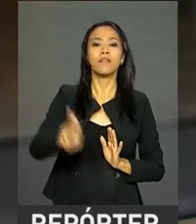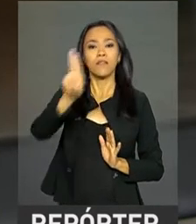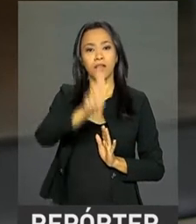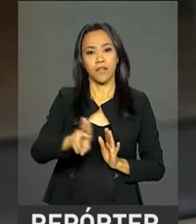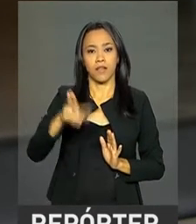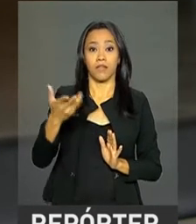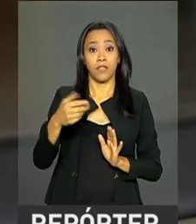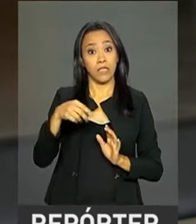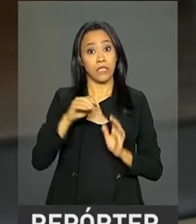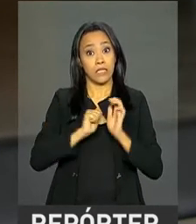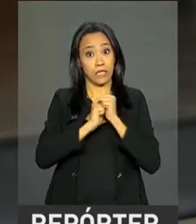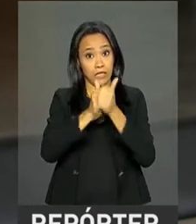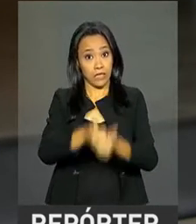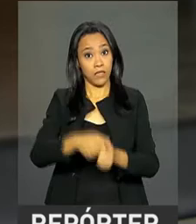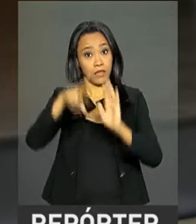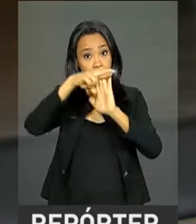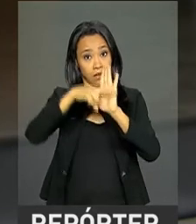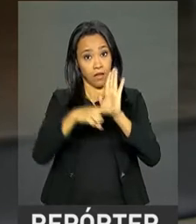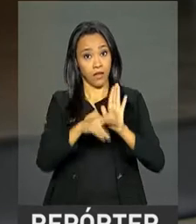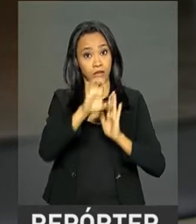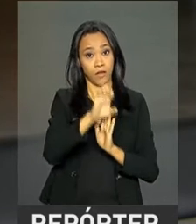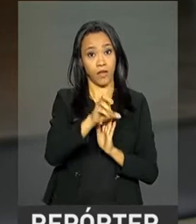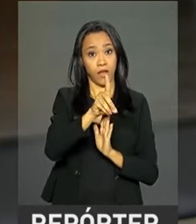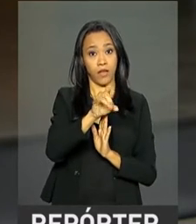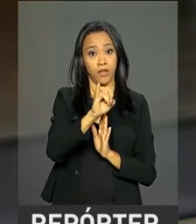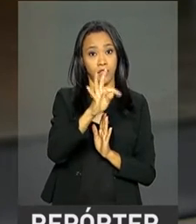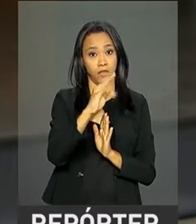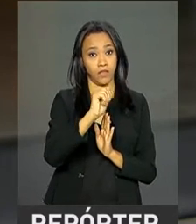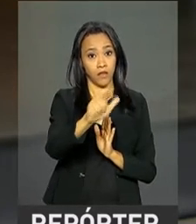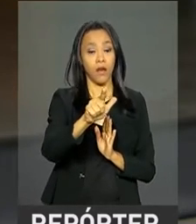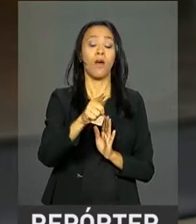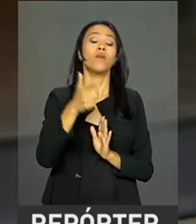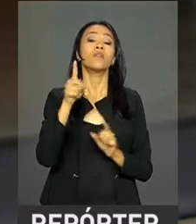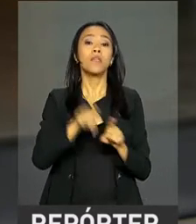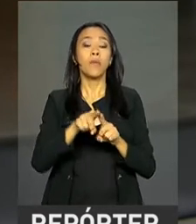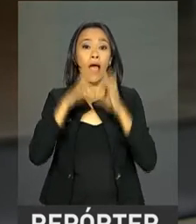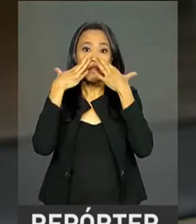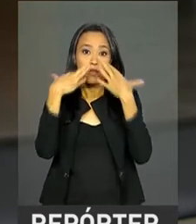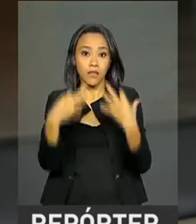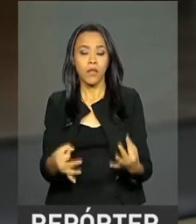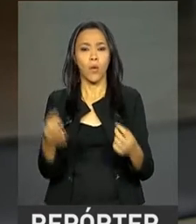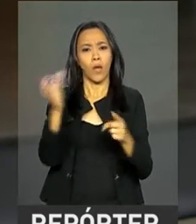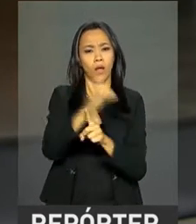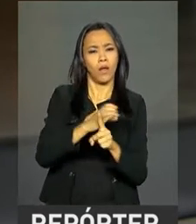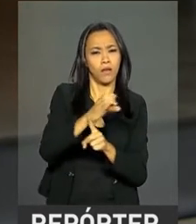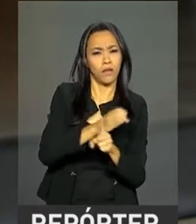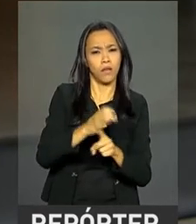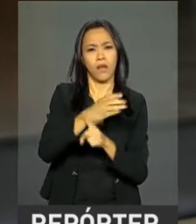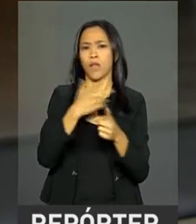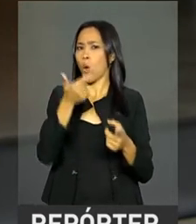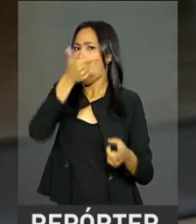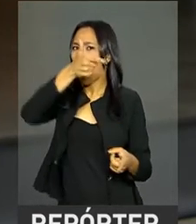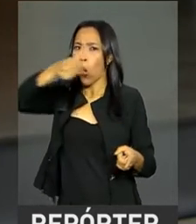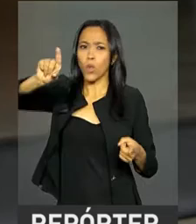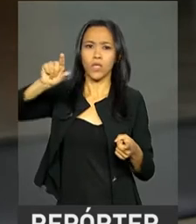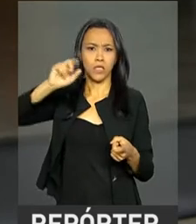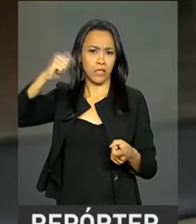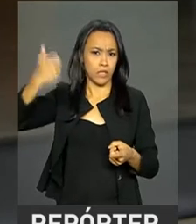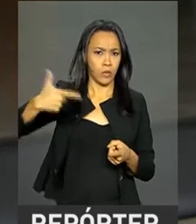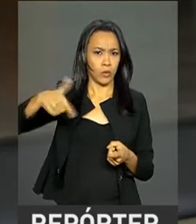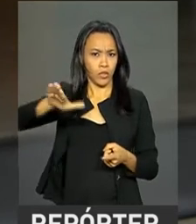Os candidatos devem estar atentos aos prazos e também ao cronograma estabelecido, já que não haverá uma outra